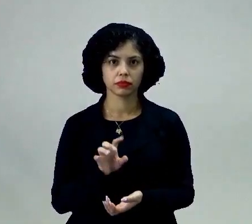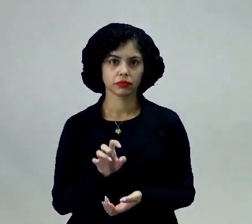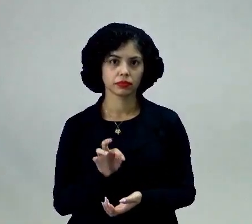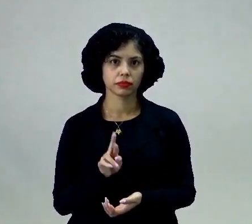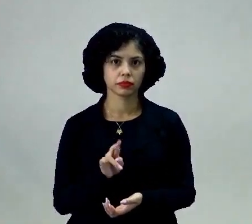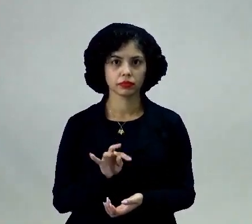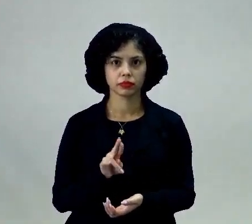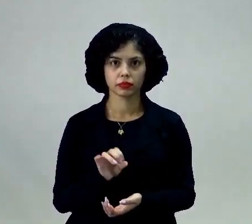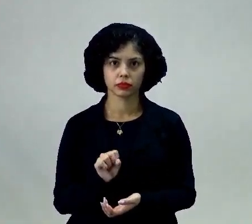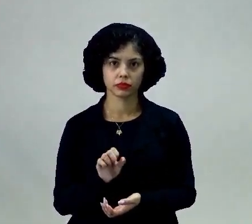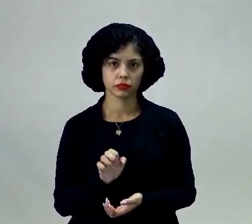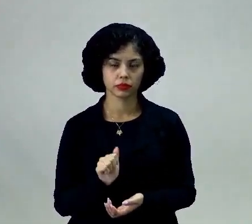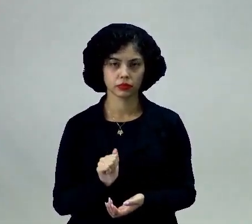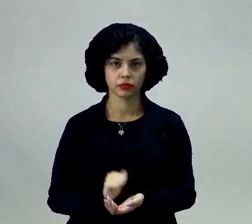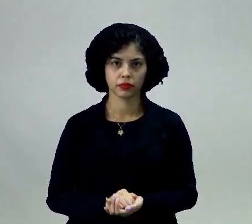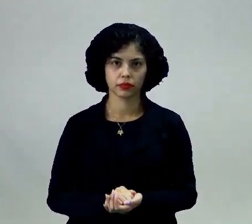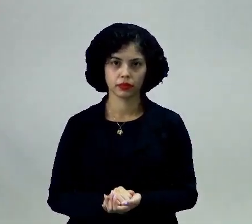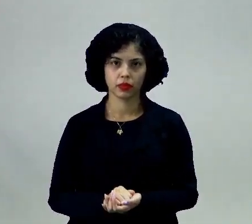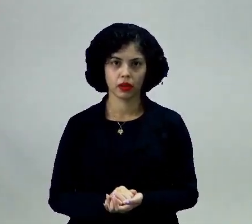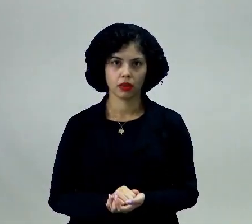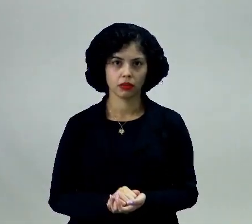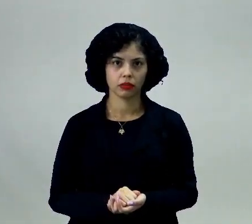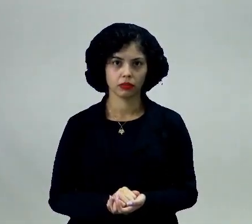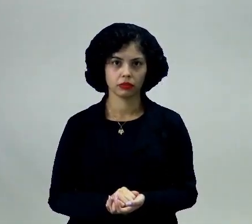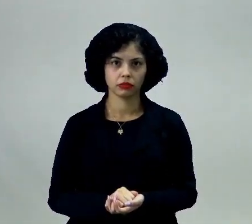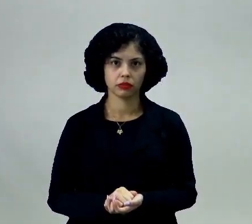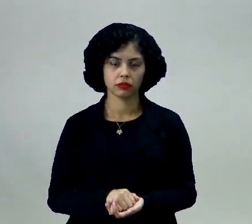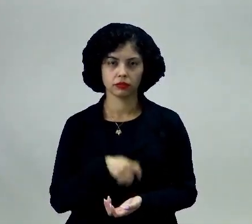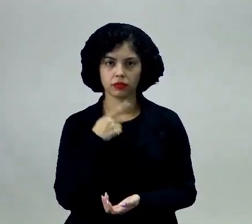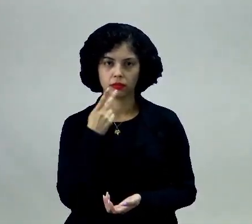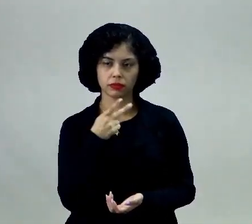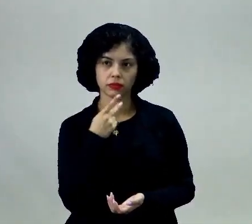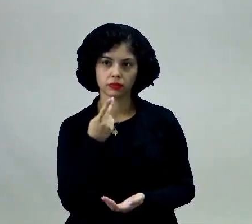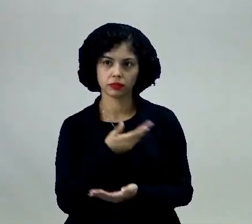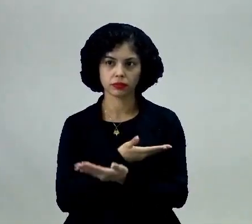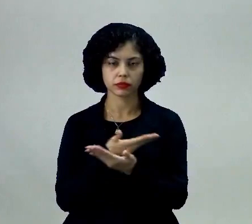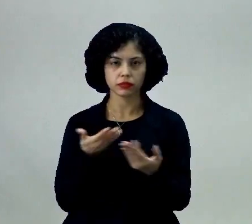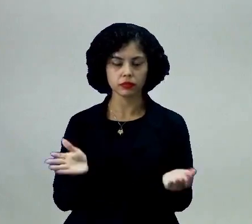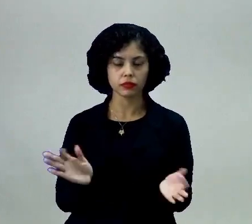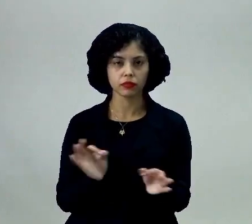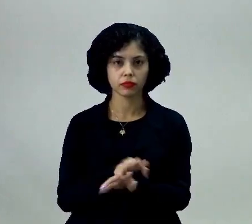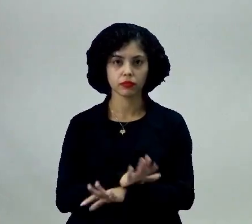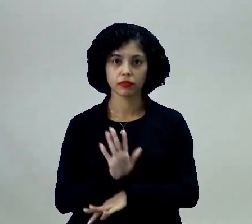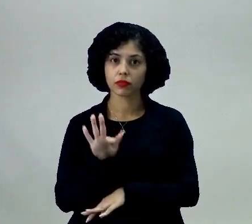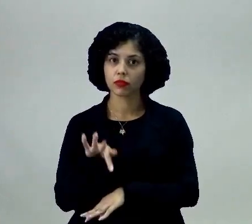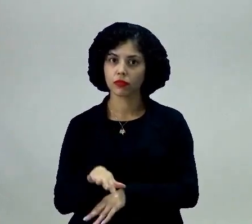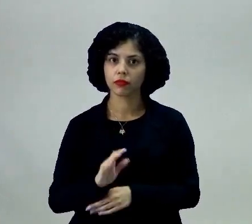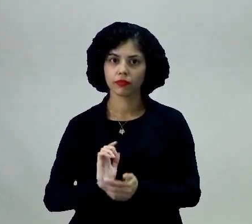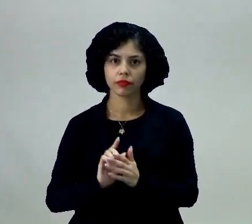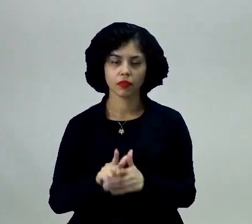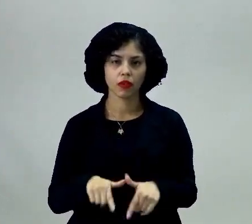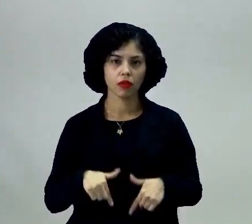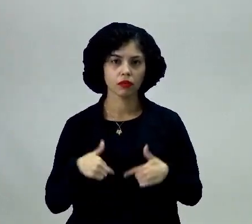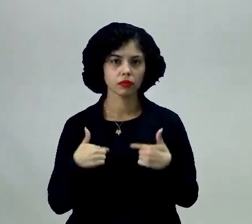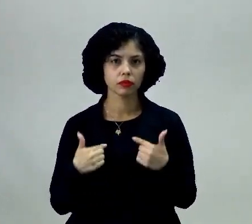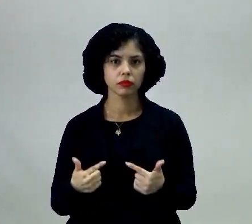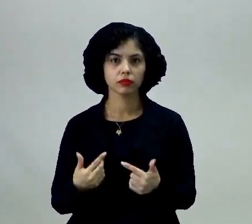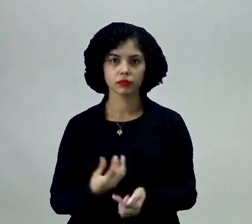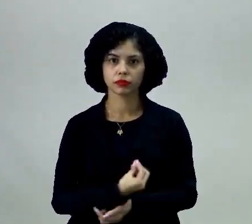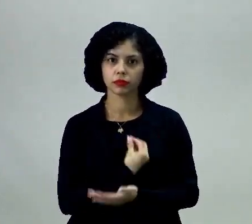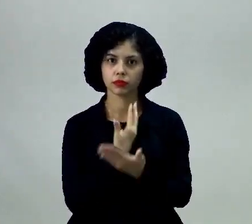essa vertente a qual a questão ela estava mencionando, que acaba sendo uma vertente que defende